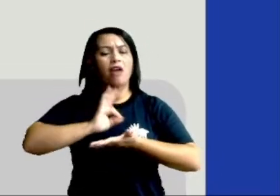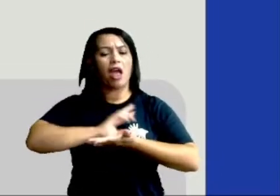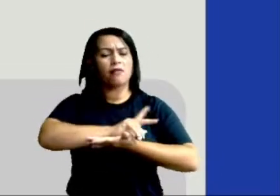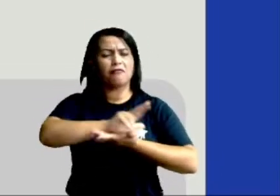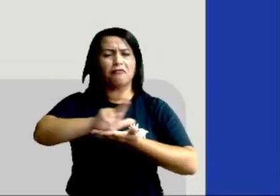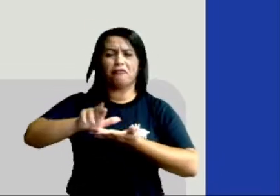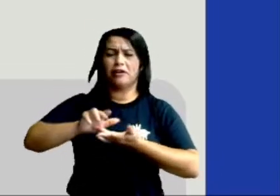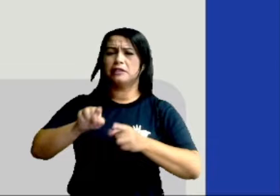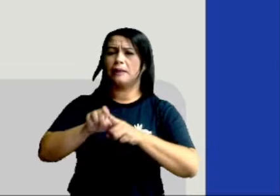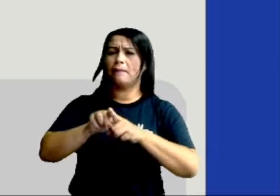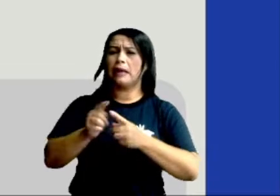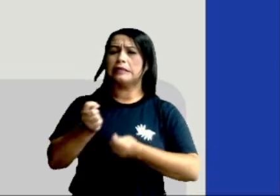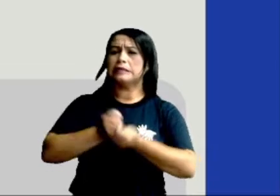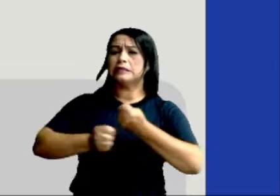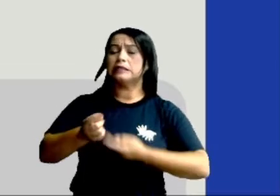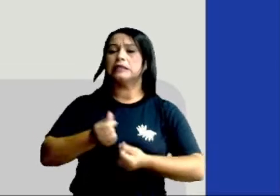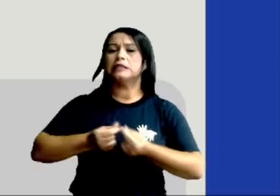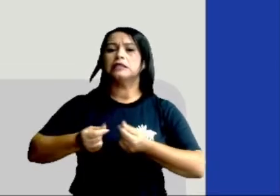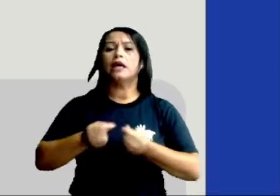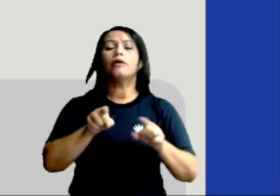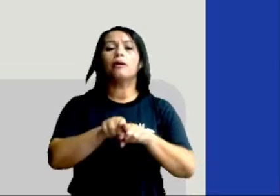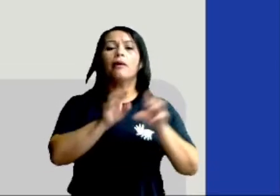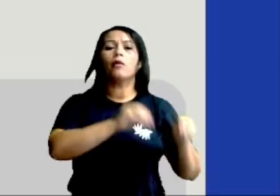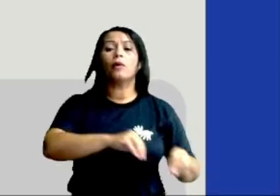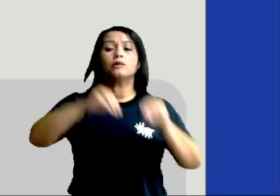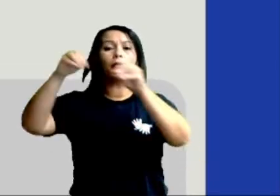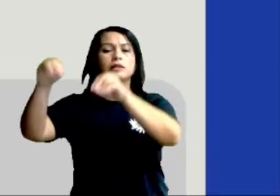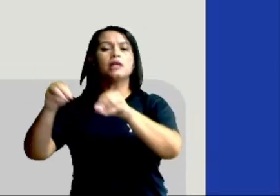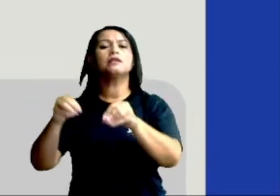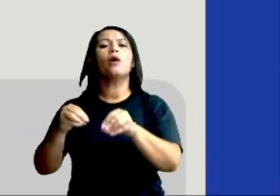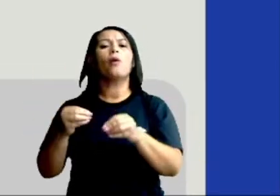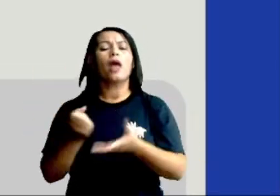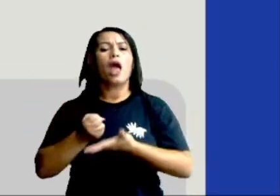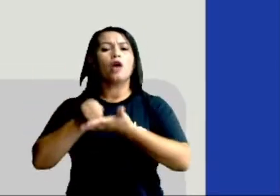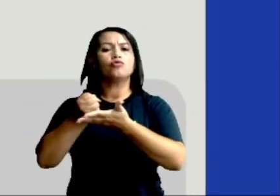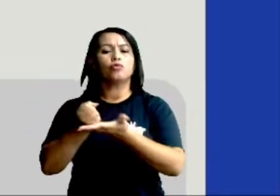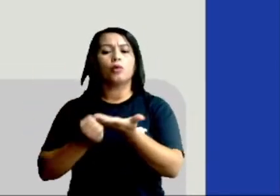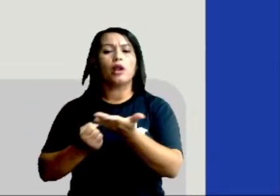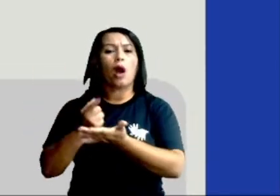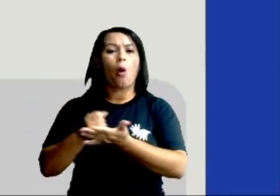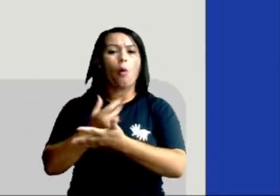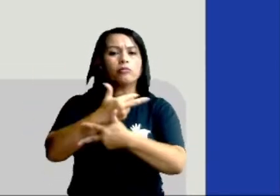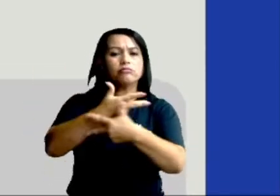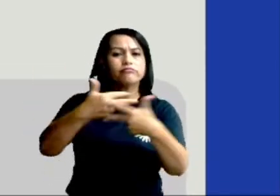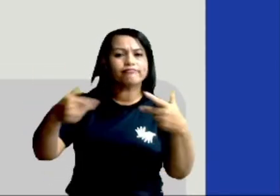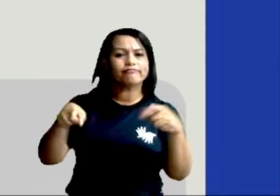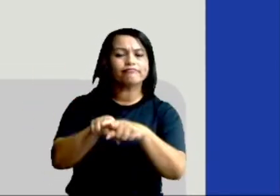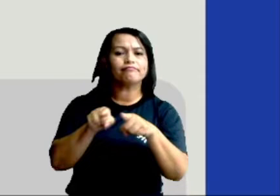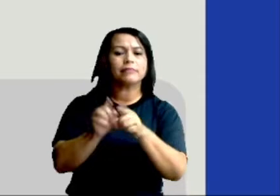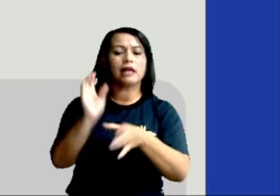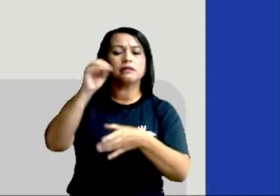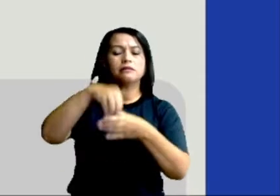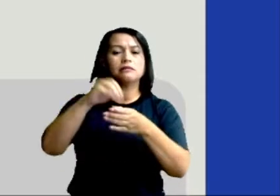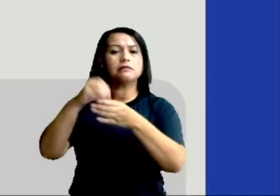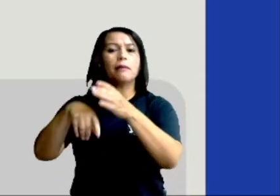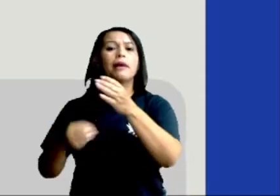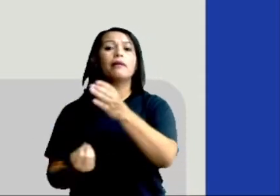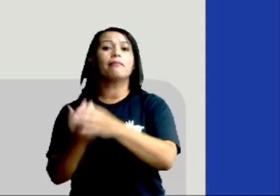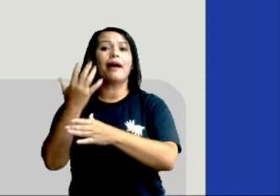com a exportação. Isso favoreceu a compra de máquinas e na instalação de indústrias. Os